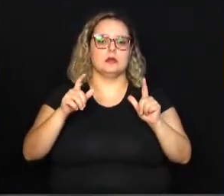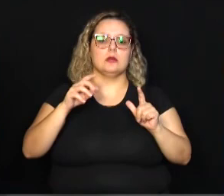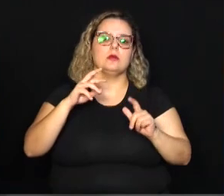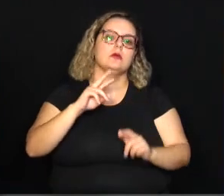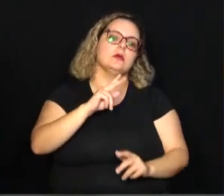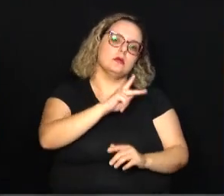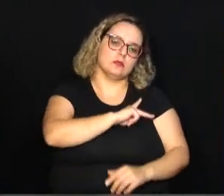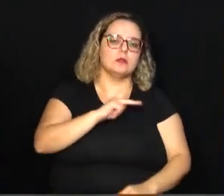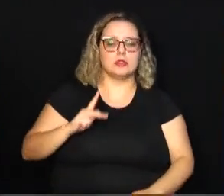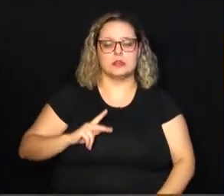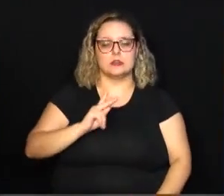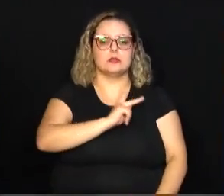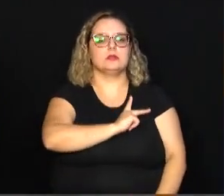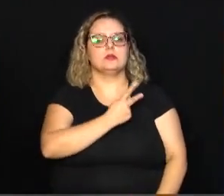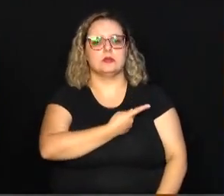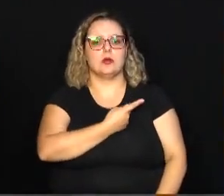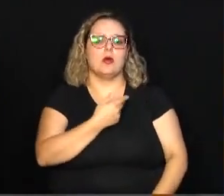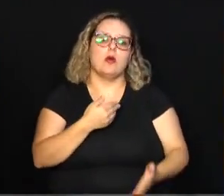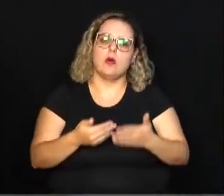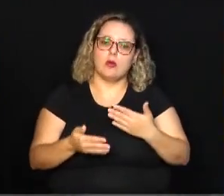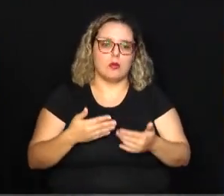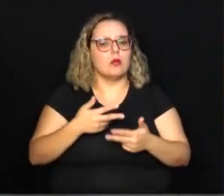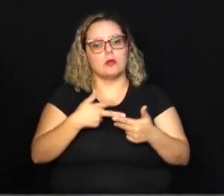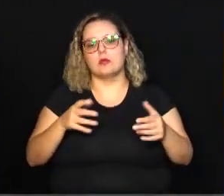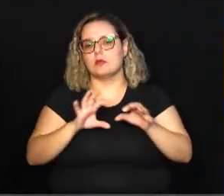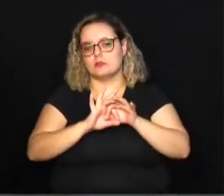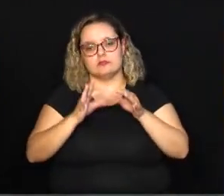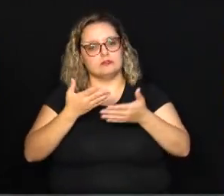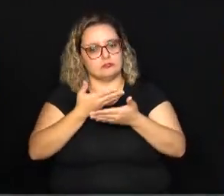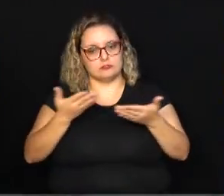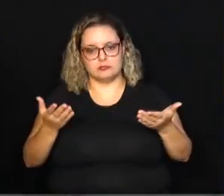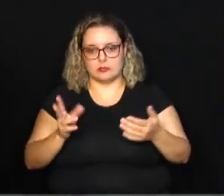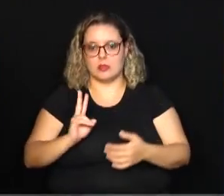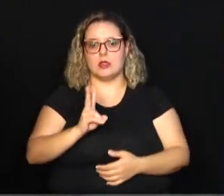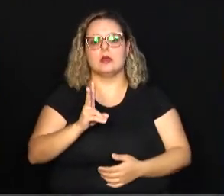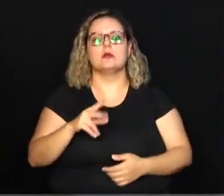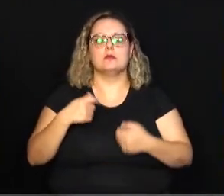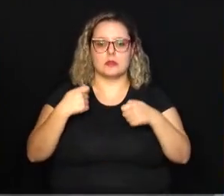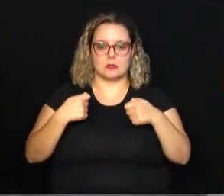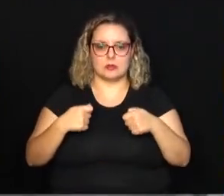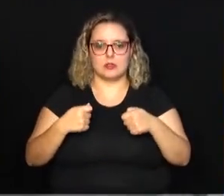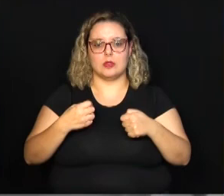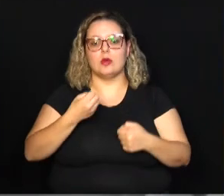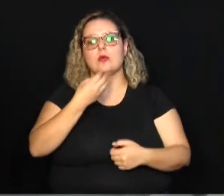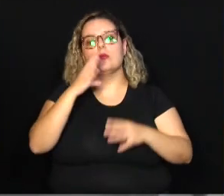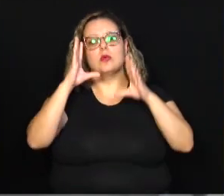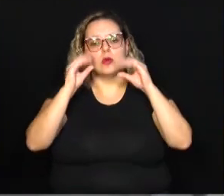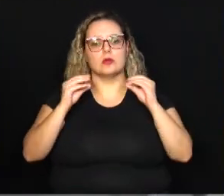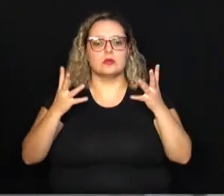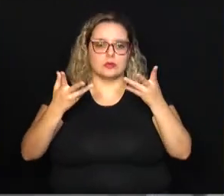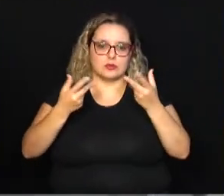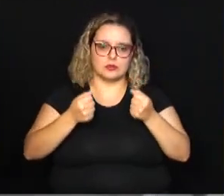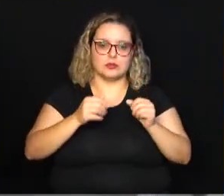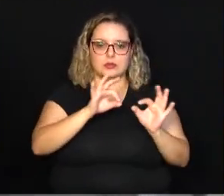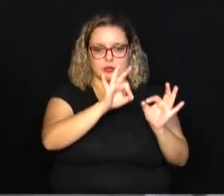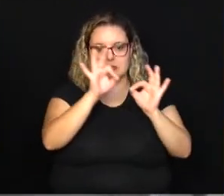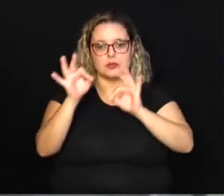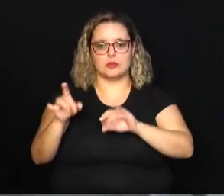presidente Paulo, a gente fala qualquer coisa e estou à disposição para sempre que vocês precisarem aqui. Boa noite a todo mundo e a quem nos ouve